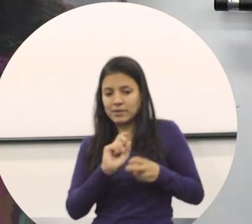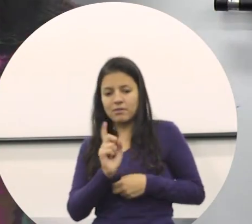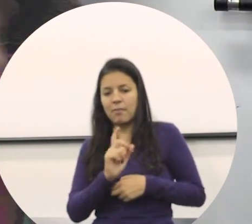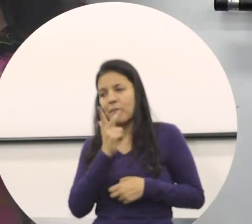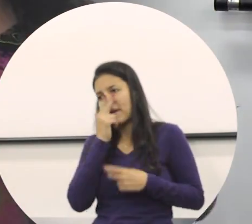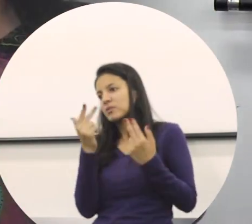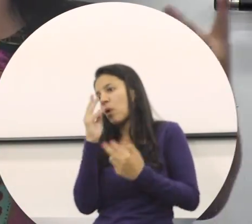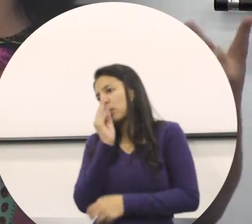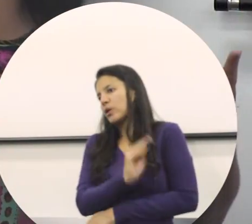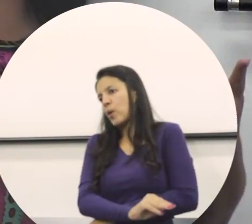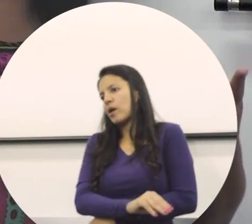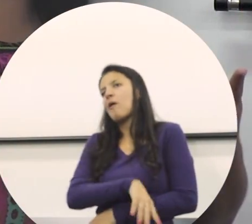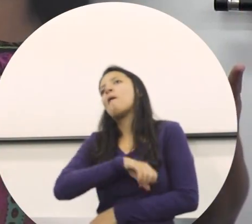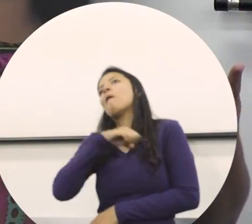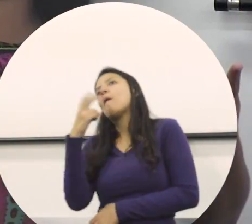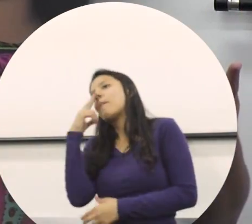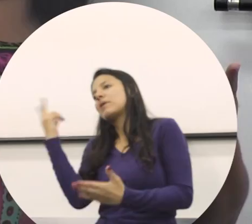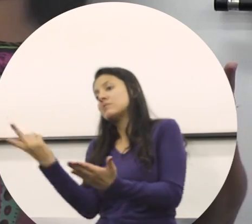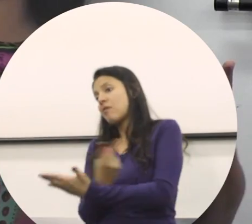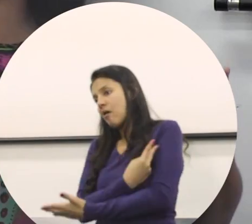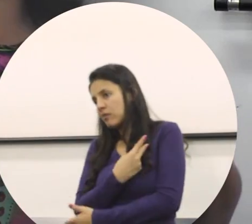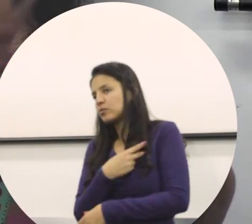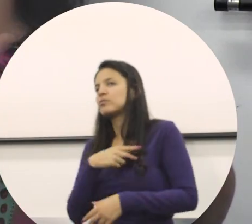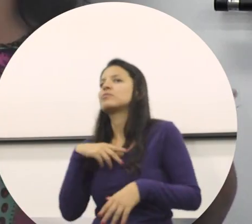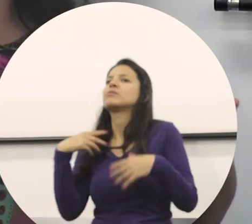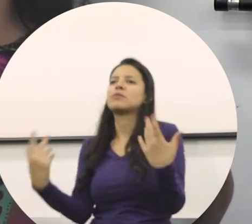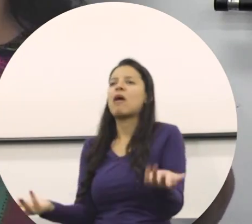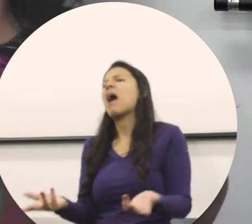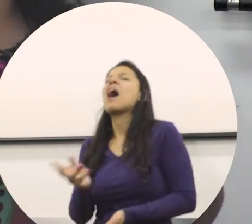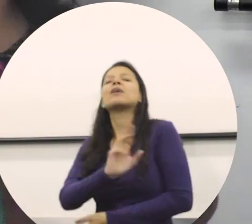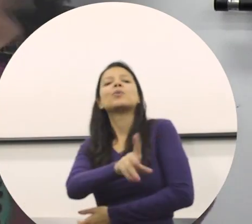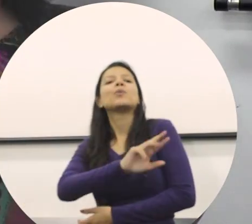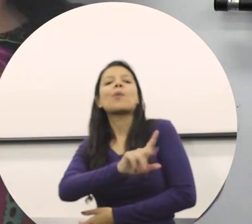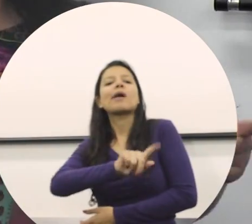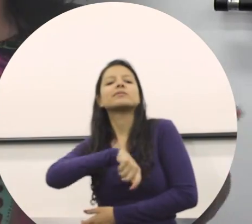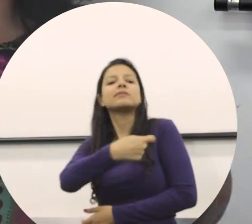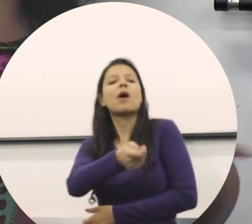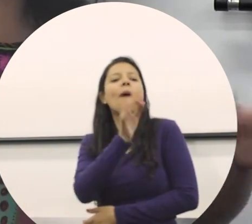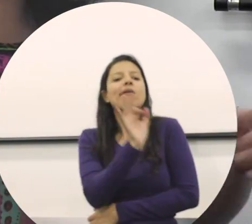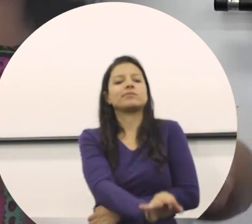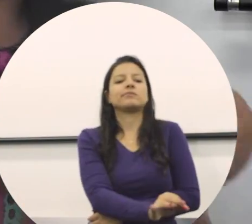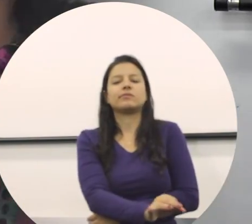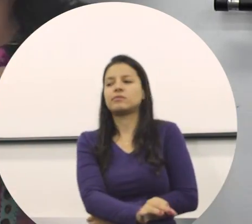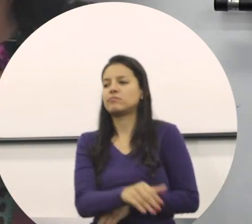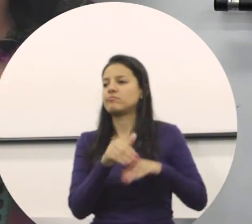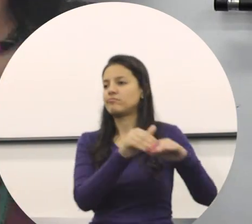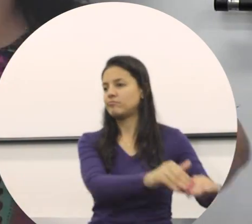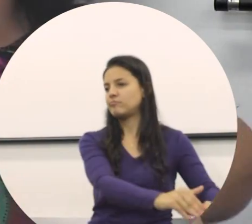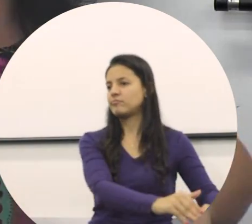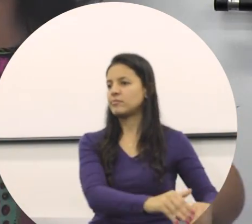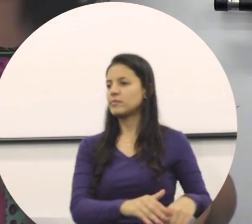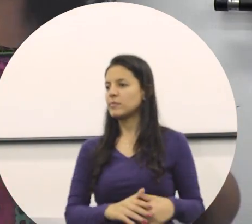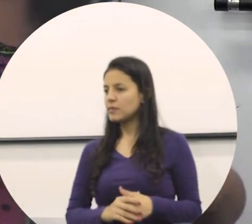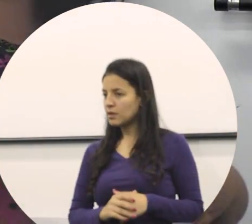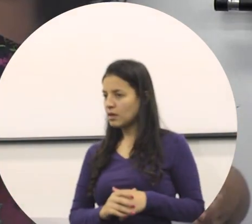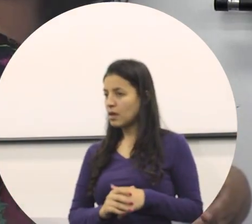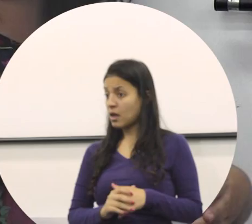ignora, ou ela julga que está errado, né? Não é assim, o sinal certo é assim, sabe? Sei lá, não é assim, é